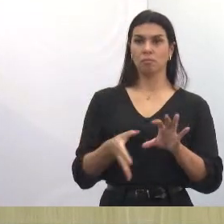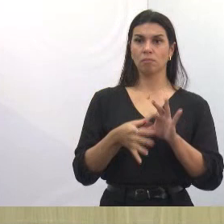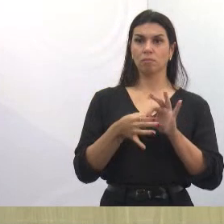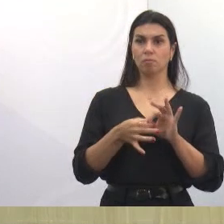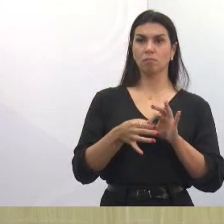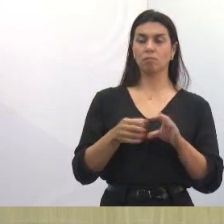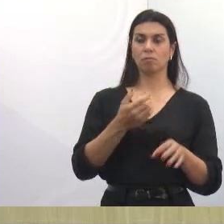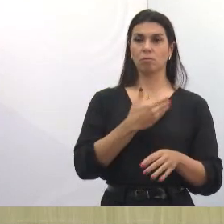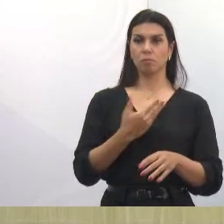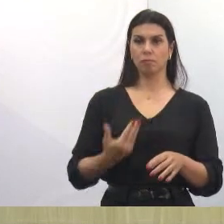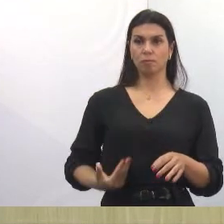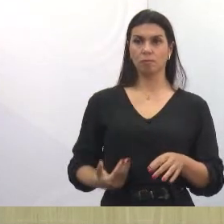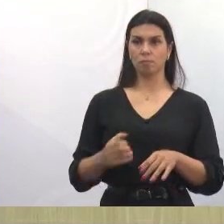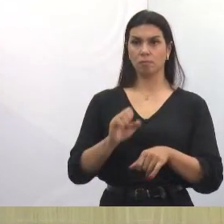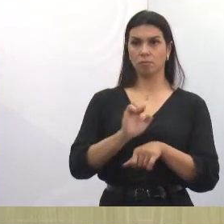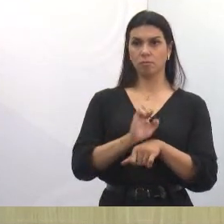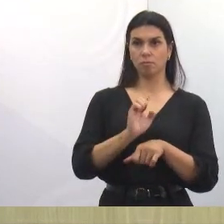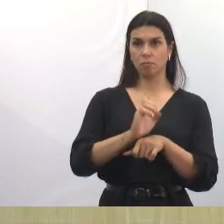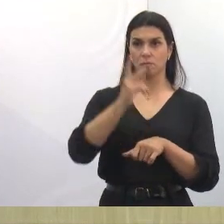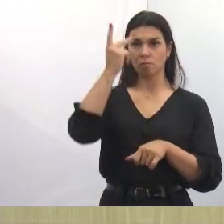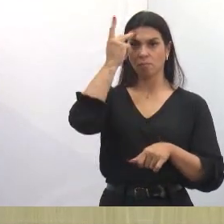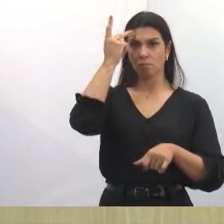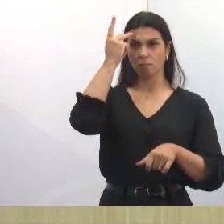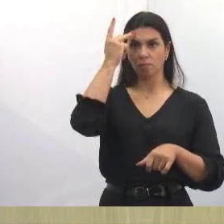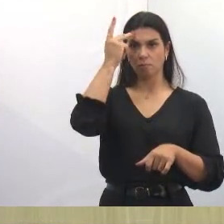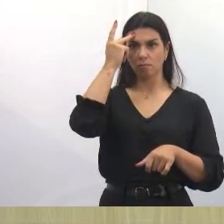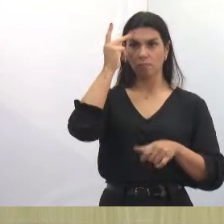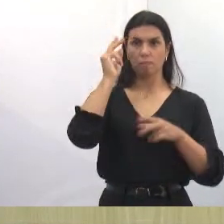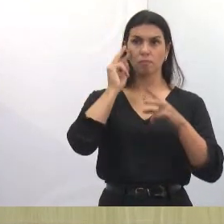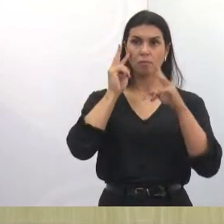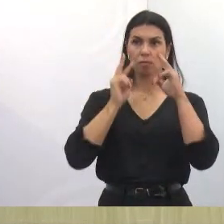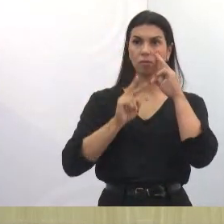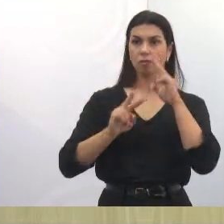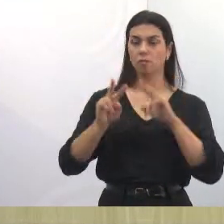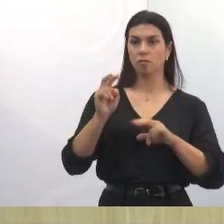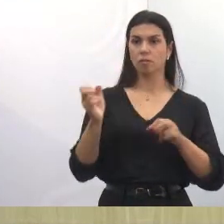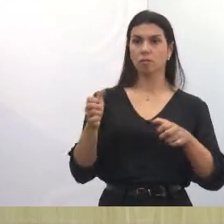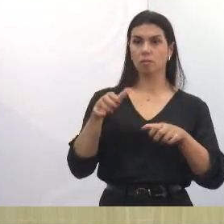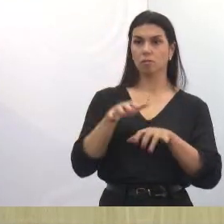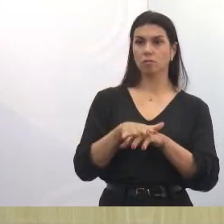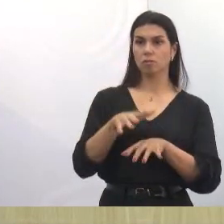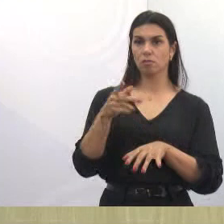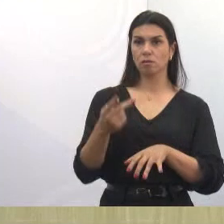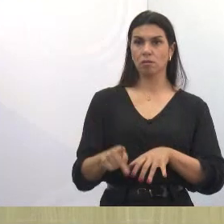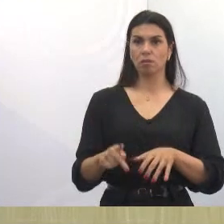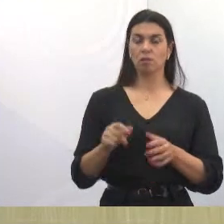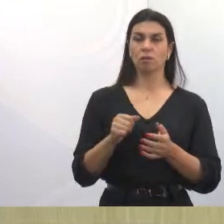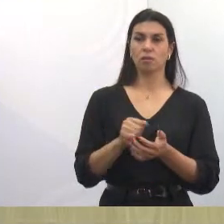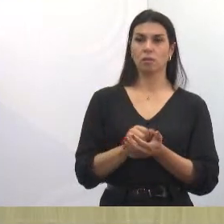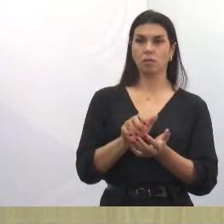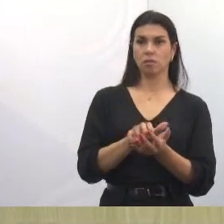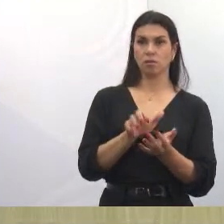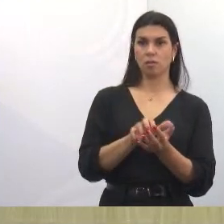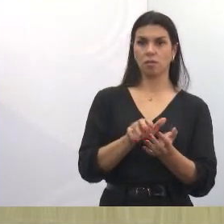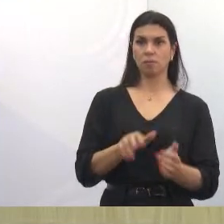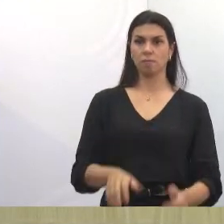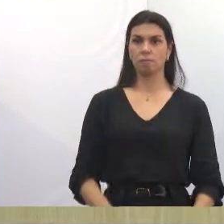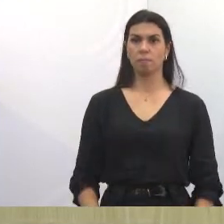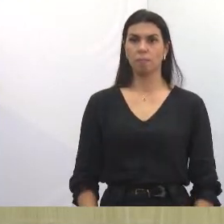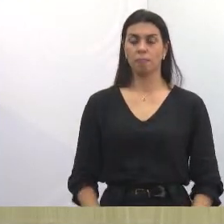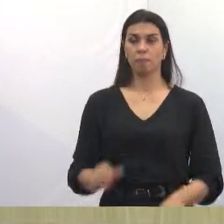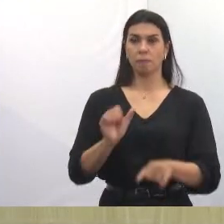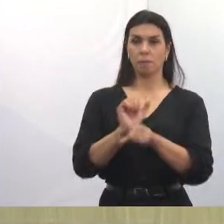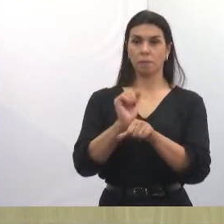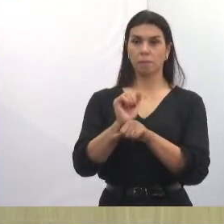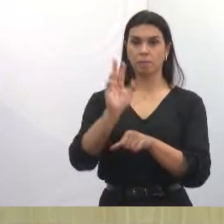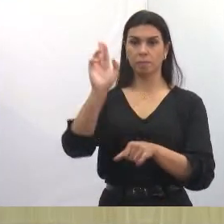Paulo visando a inclusão de escolas do nosso município no programa? Ao aguardo